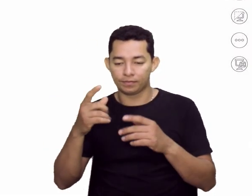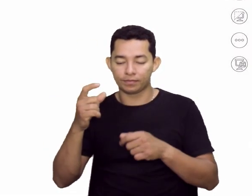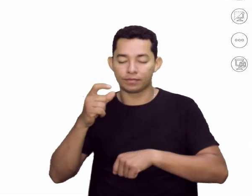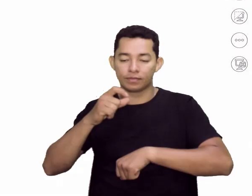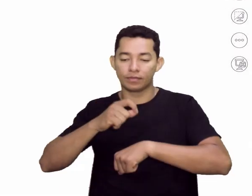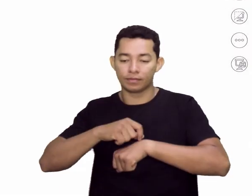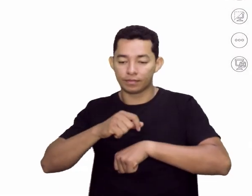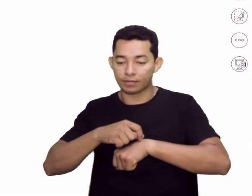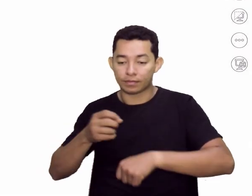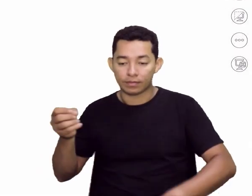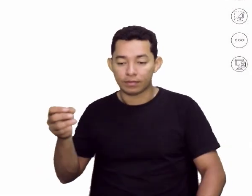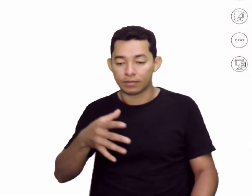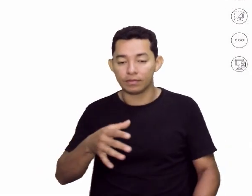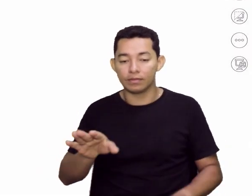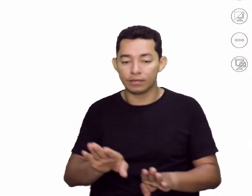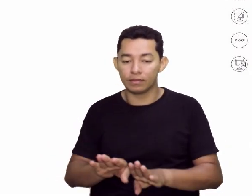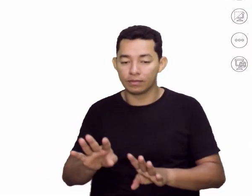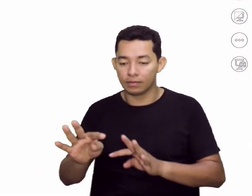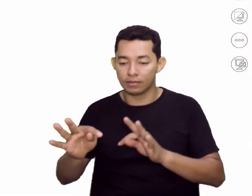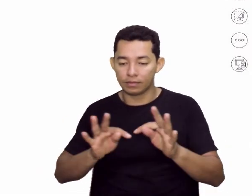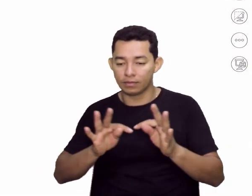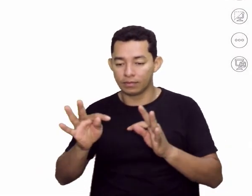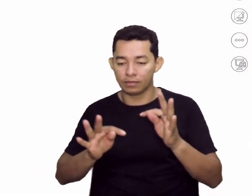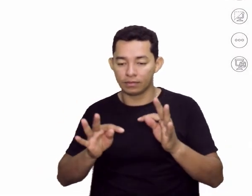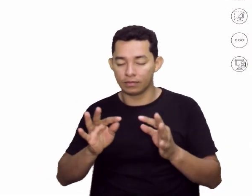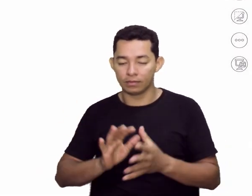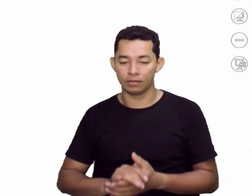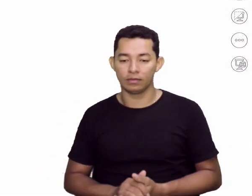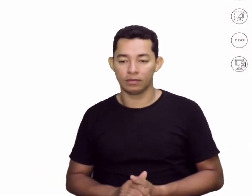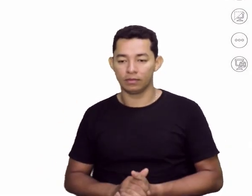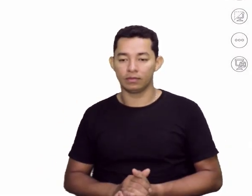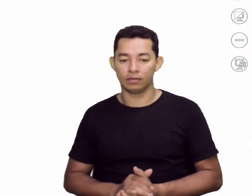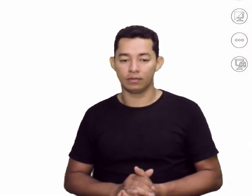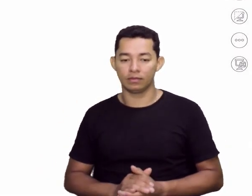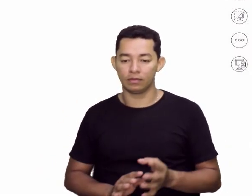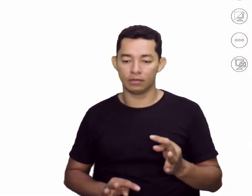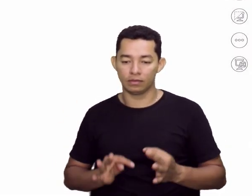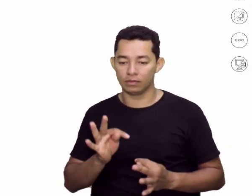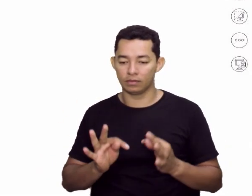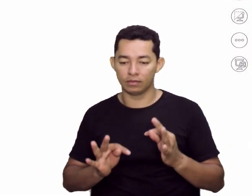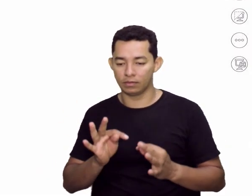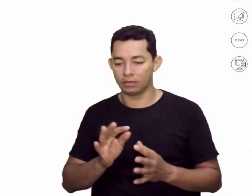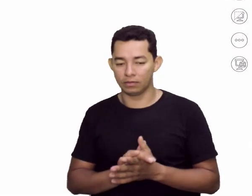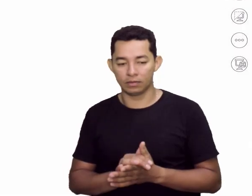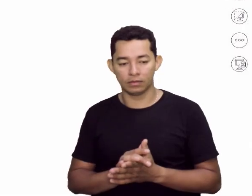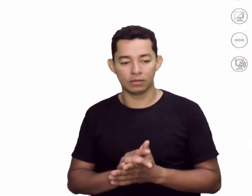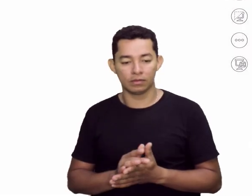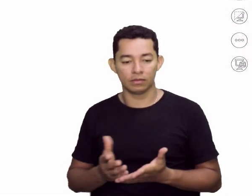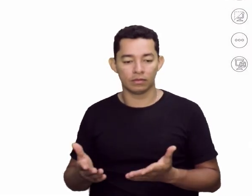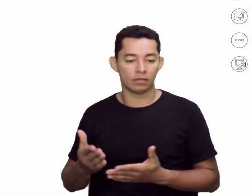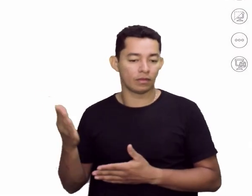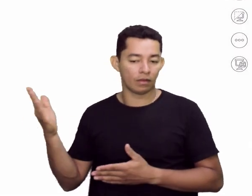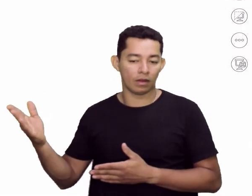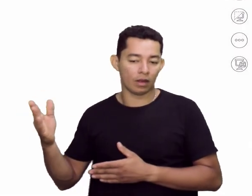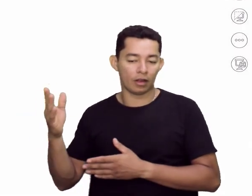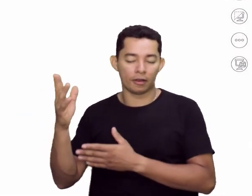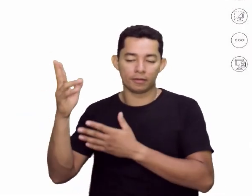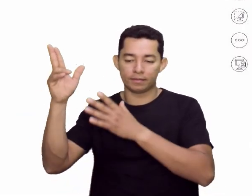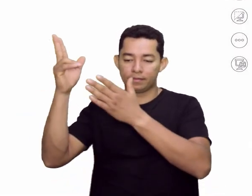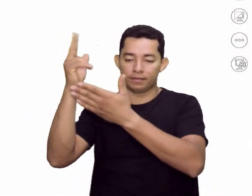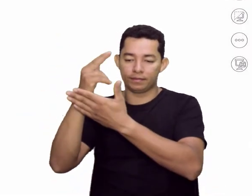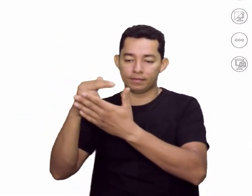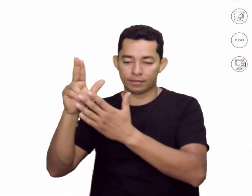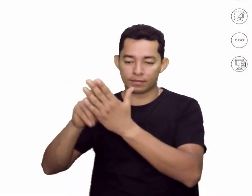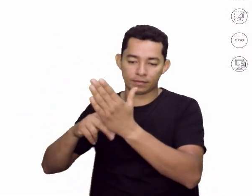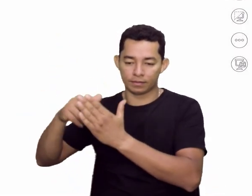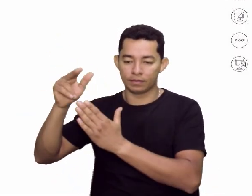à tecnologia. Então, estamos vendo aqui uma ilustração do Van Gogh, o